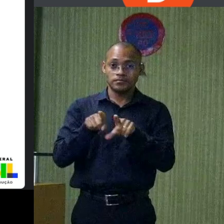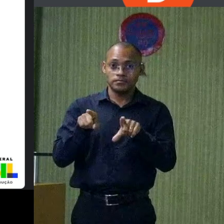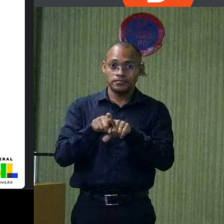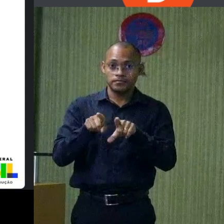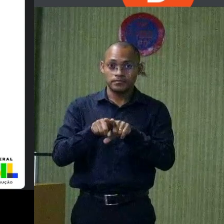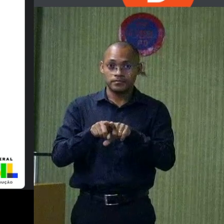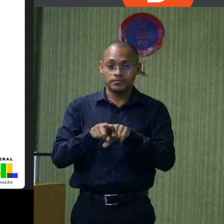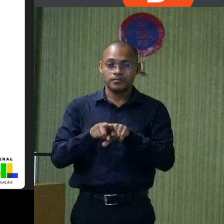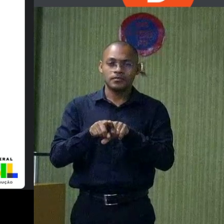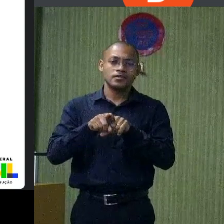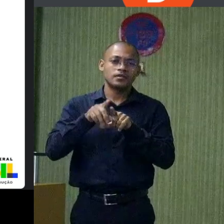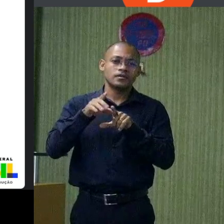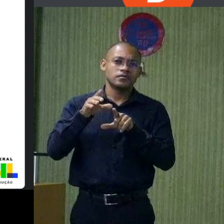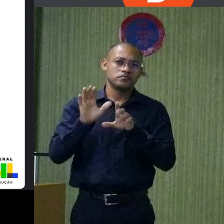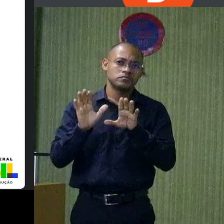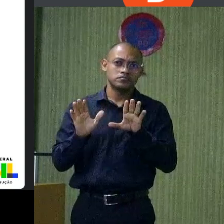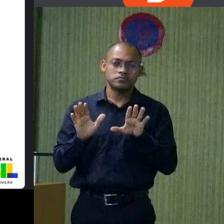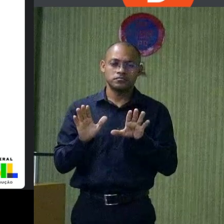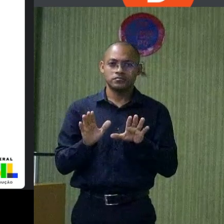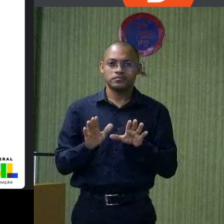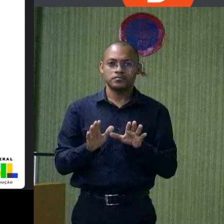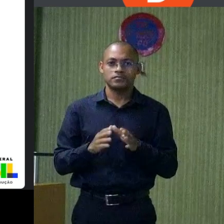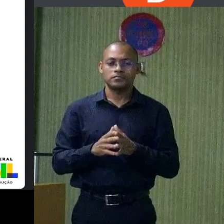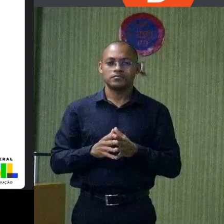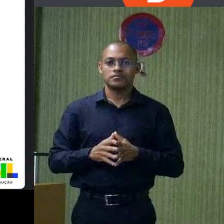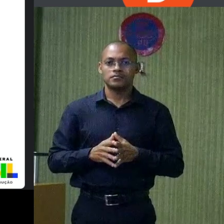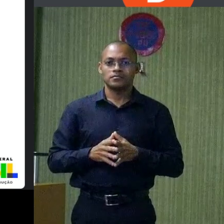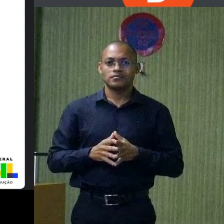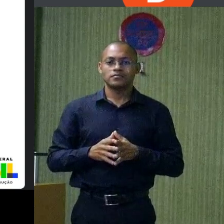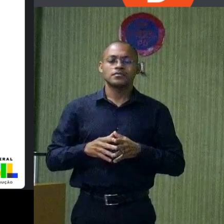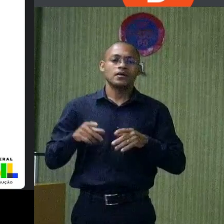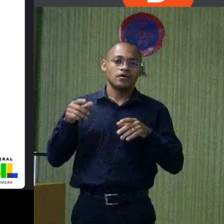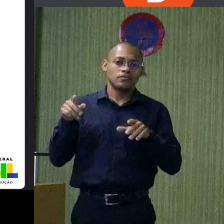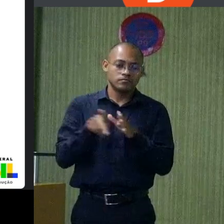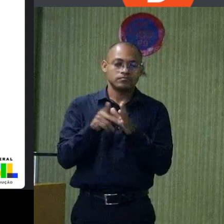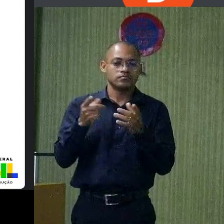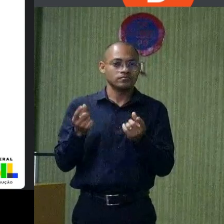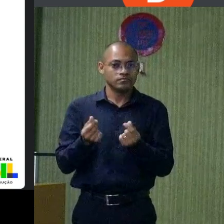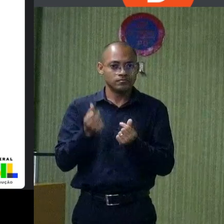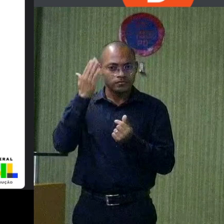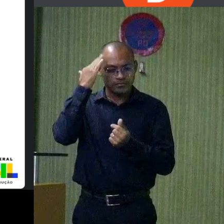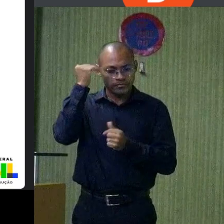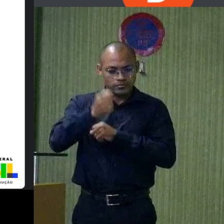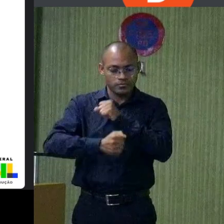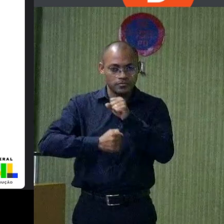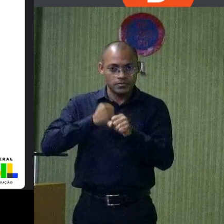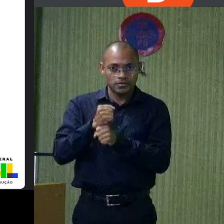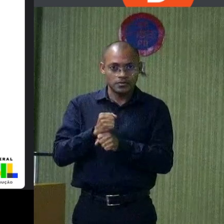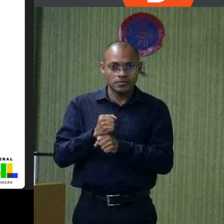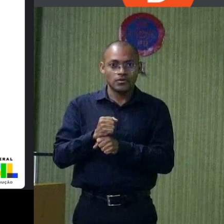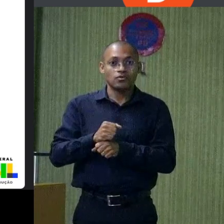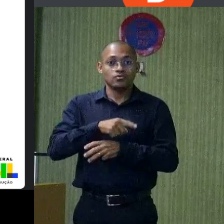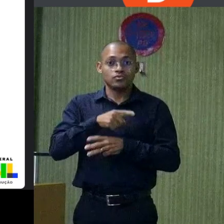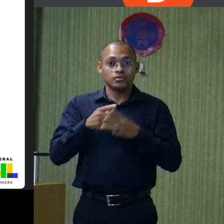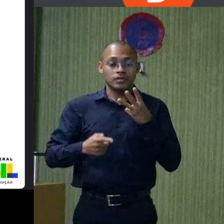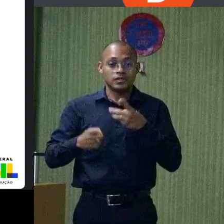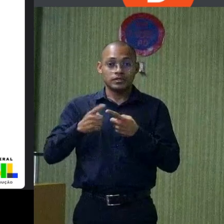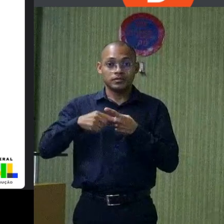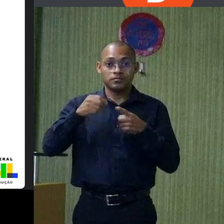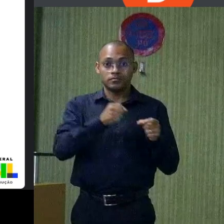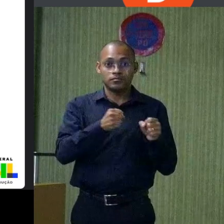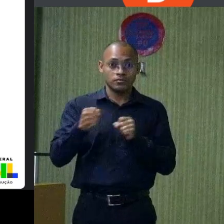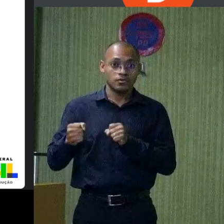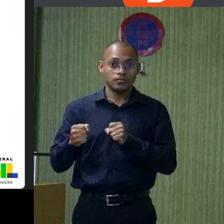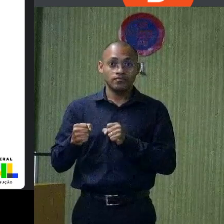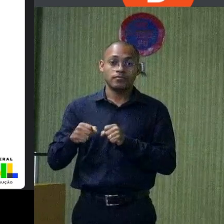inclui PPA a lei LDO e lei de orçamento anual das três esferas de governo deverão ser elaboradas em rança com as